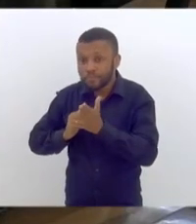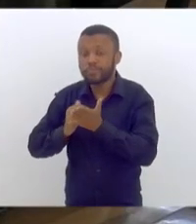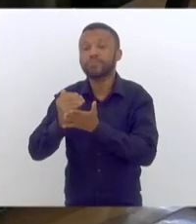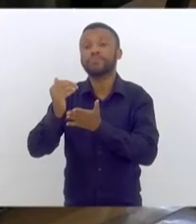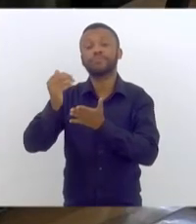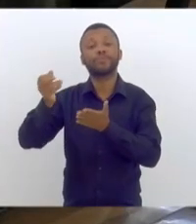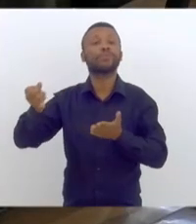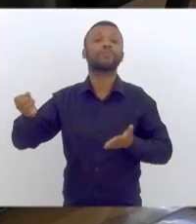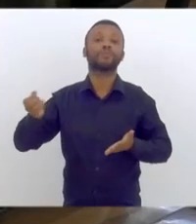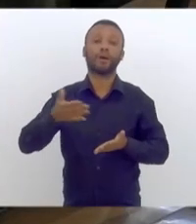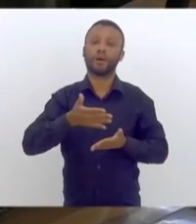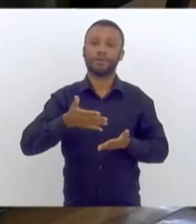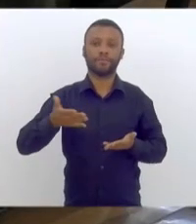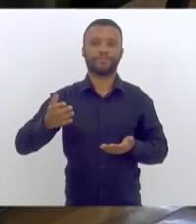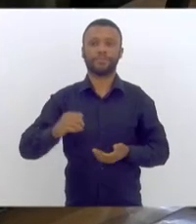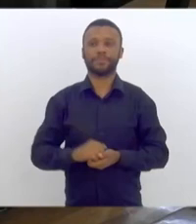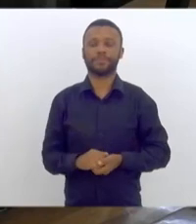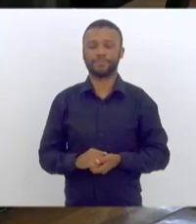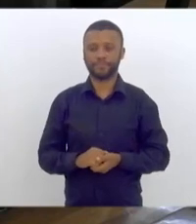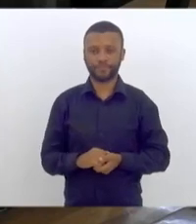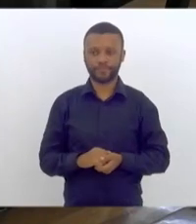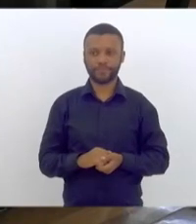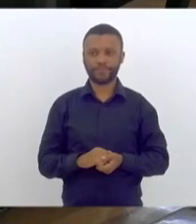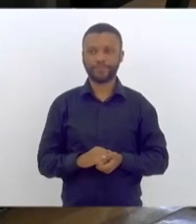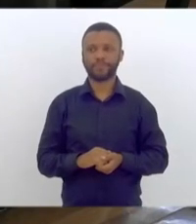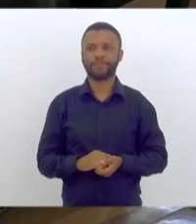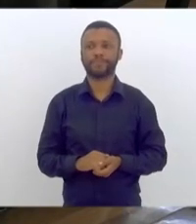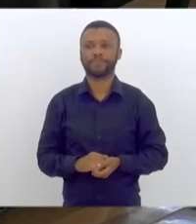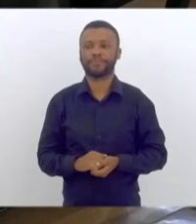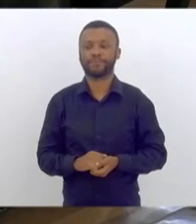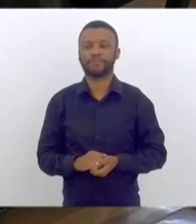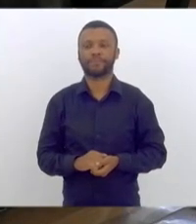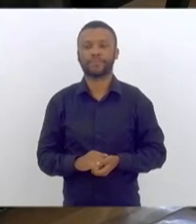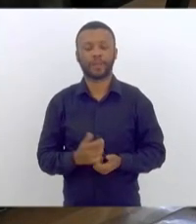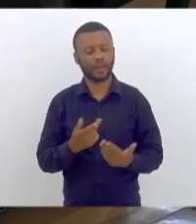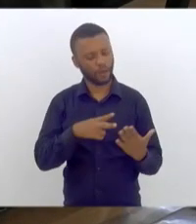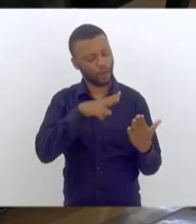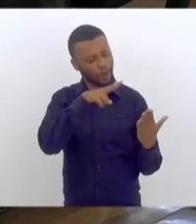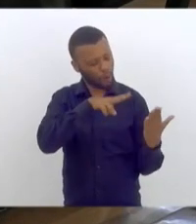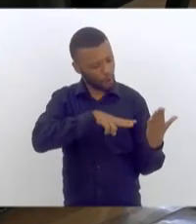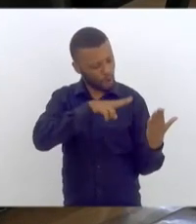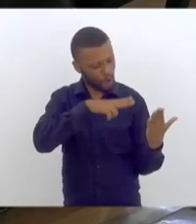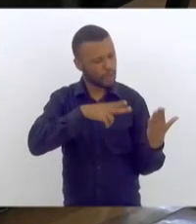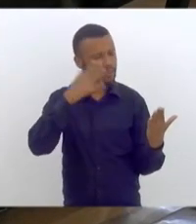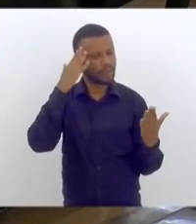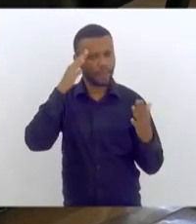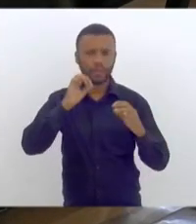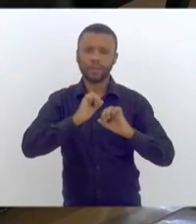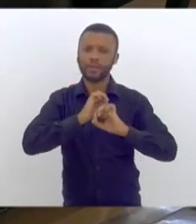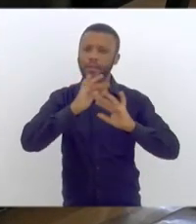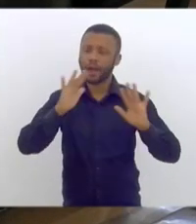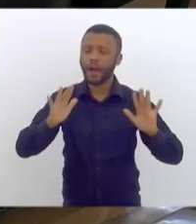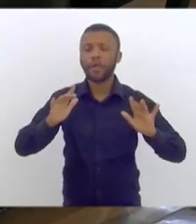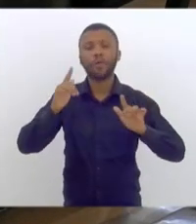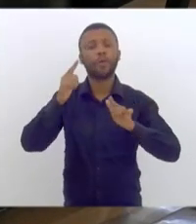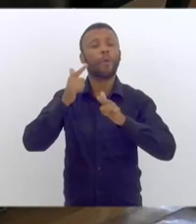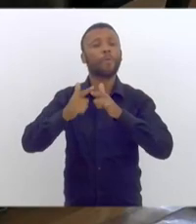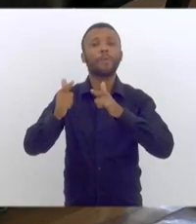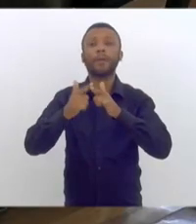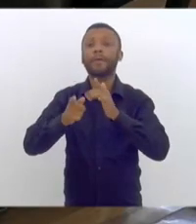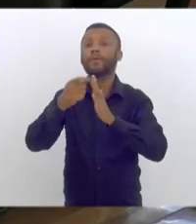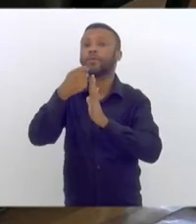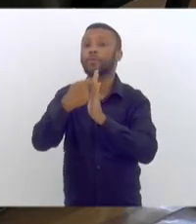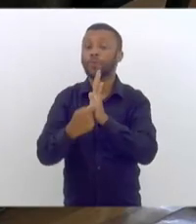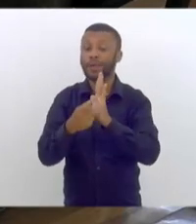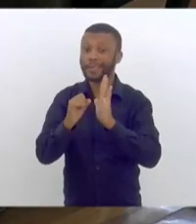o que é isso por mais que que eu leia acho que é uma questão relacional porque se